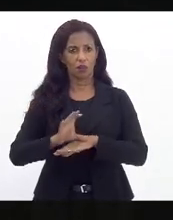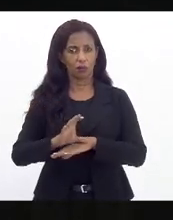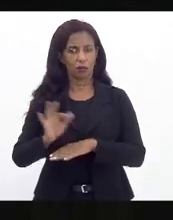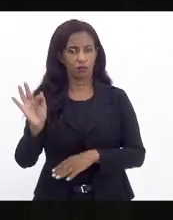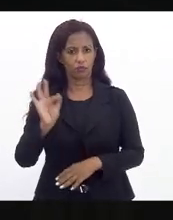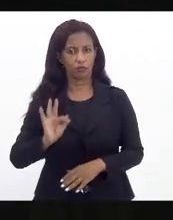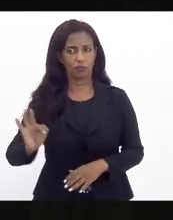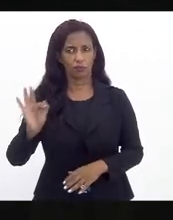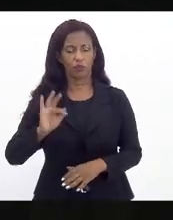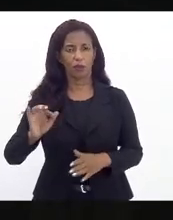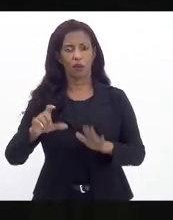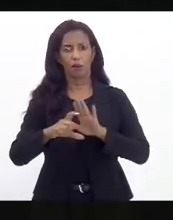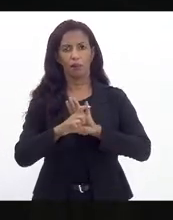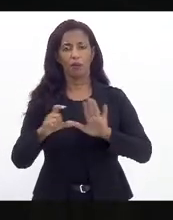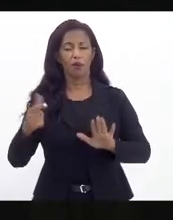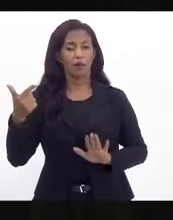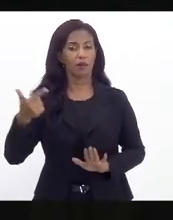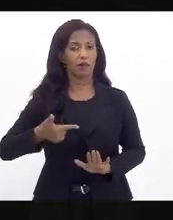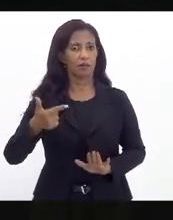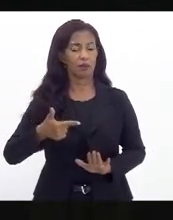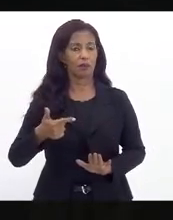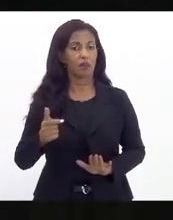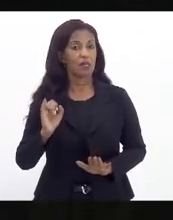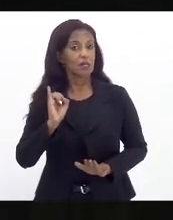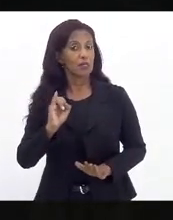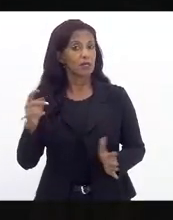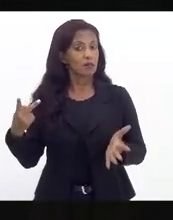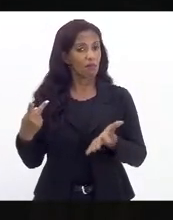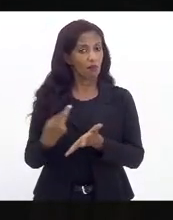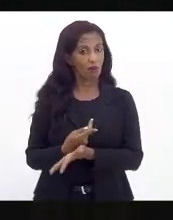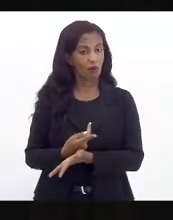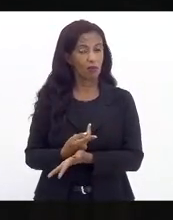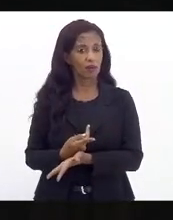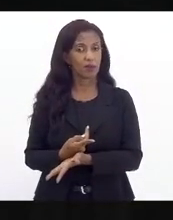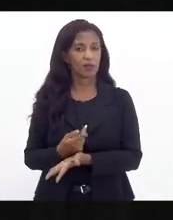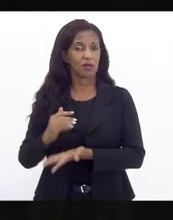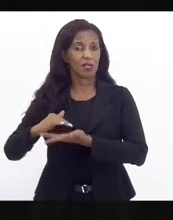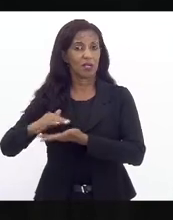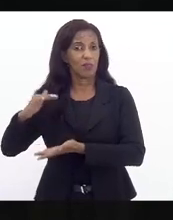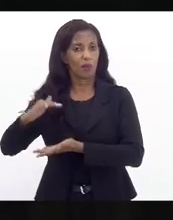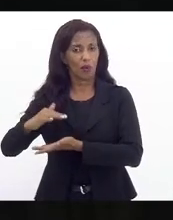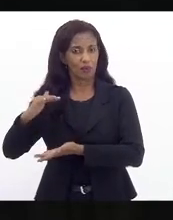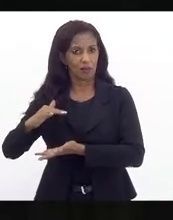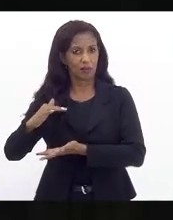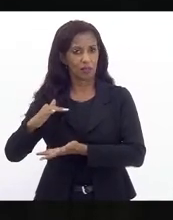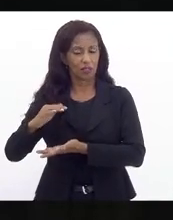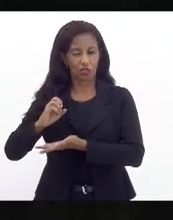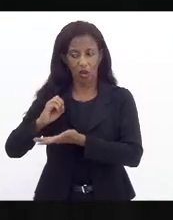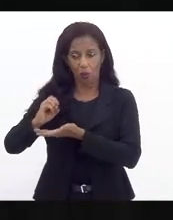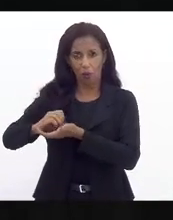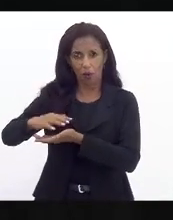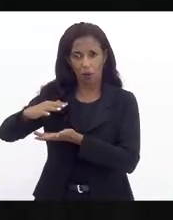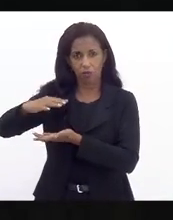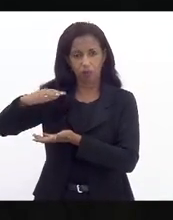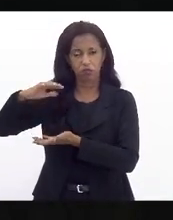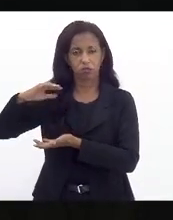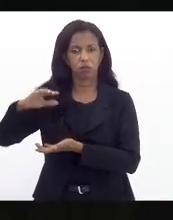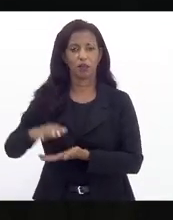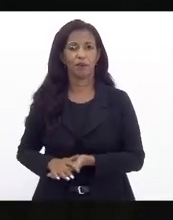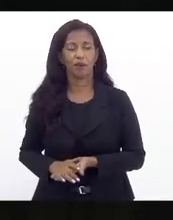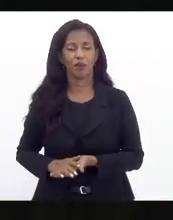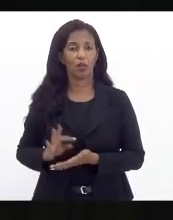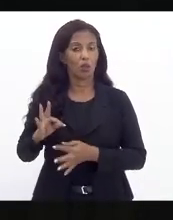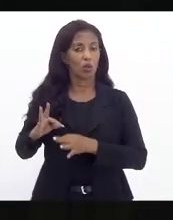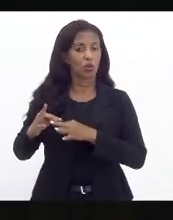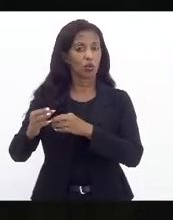federal parágrafo 2 nas hipóteses de acumulação prevista um prago a primeiro é assegurada a percepção do valor